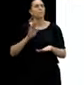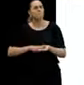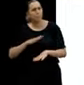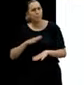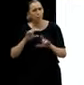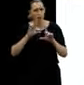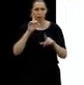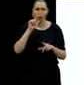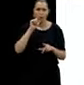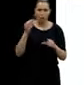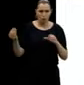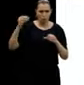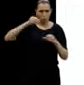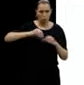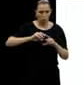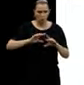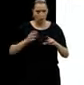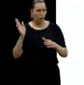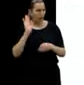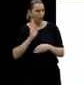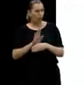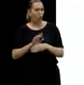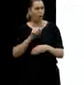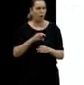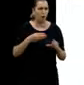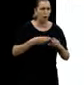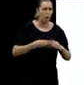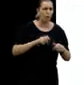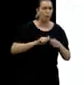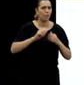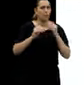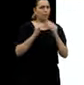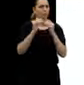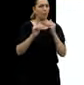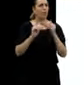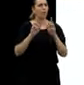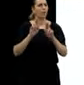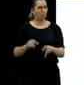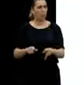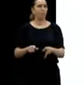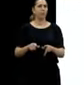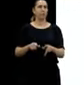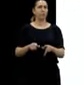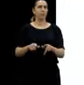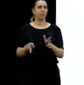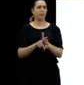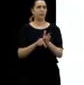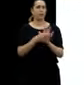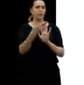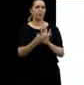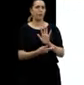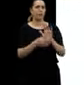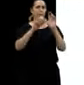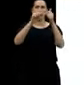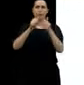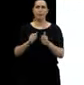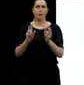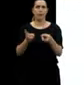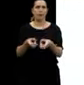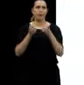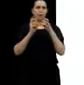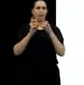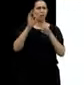um líquido, então a gente, né, ajuda ela a fazer esse processo de diferenciação. E ali na figura dá para ver